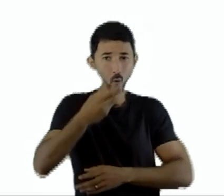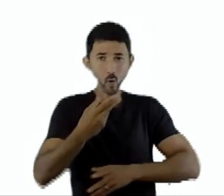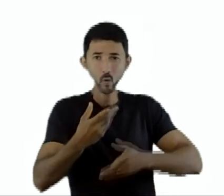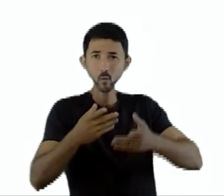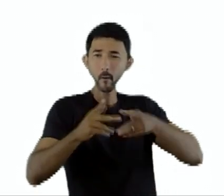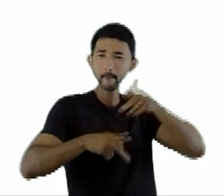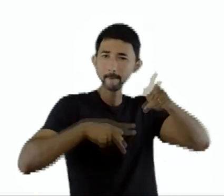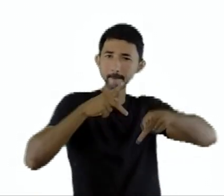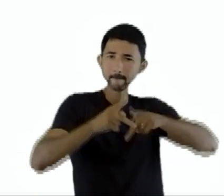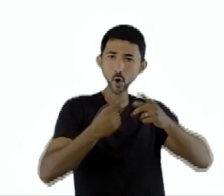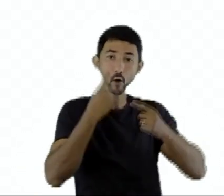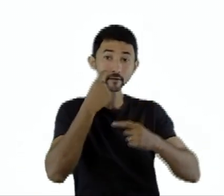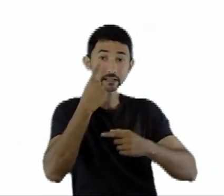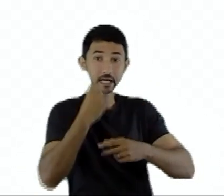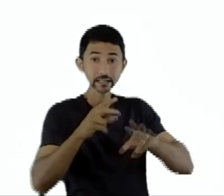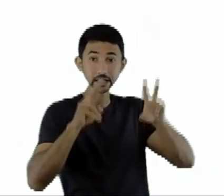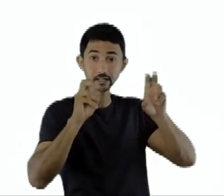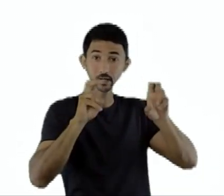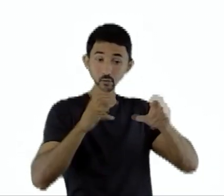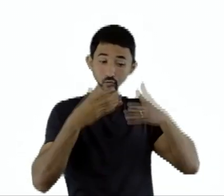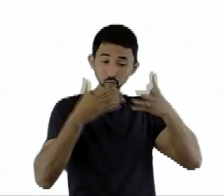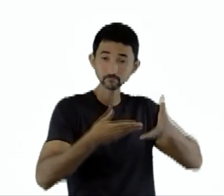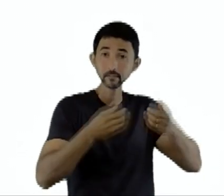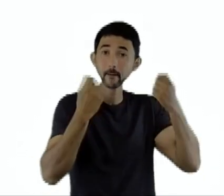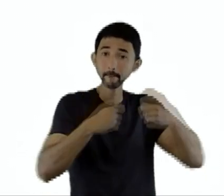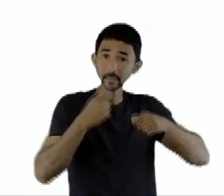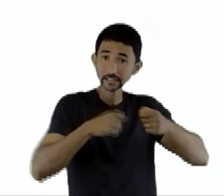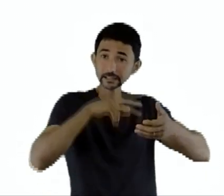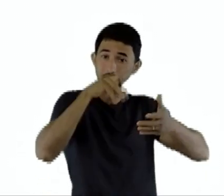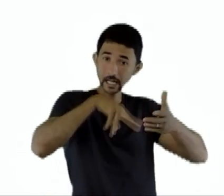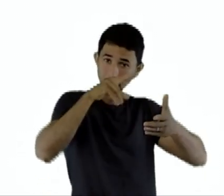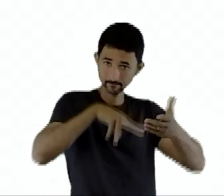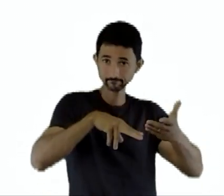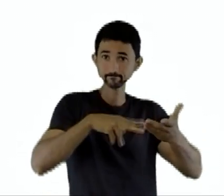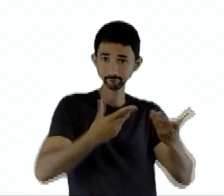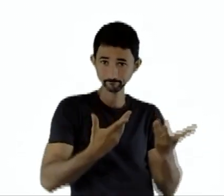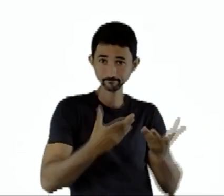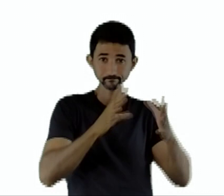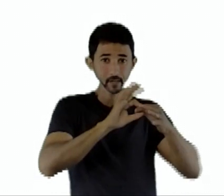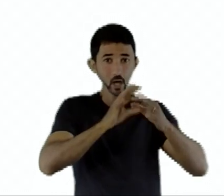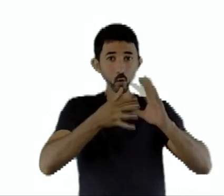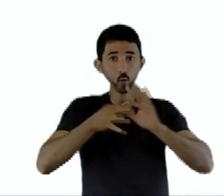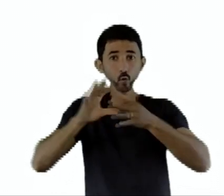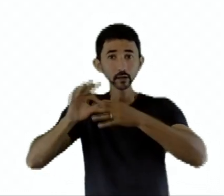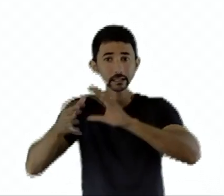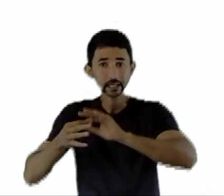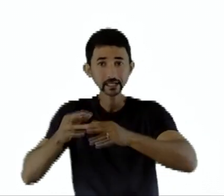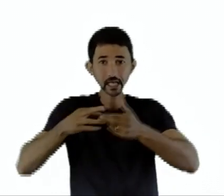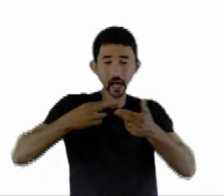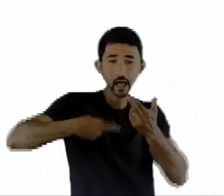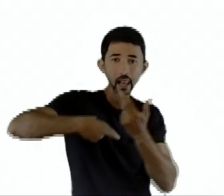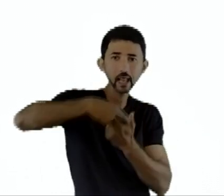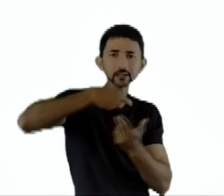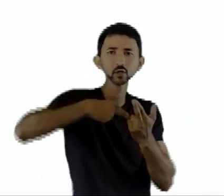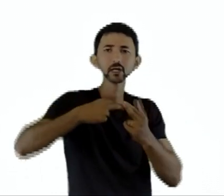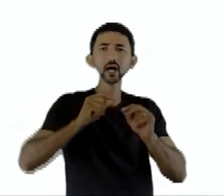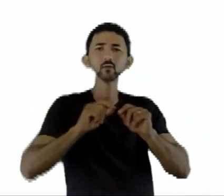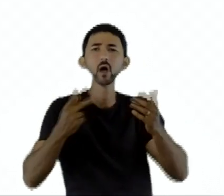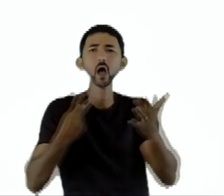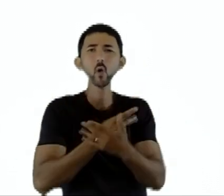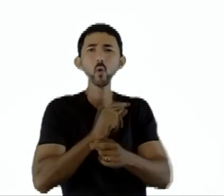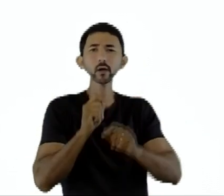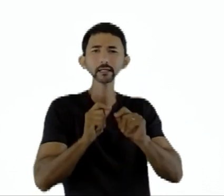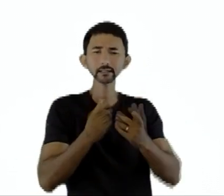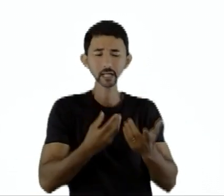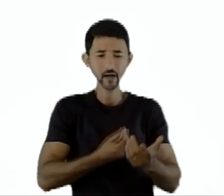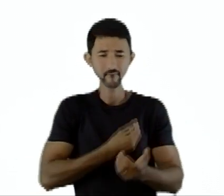público interessado no assunto, precisam ler sobre isso. E aí o contexto, ele está relacionado à situação